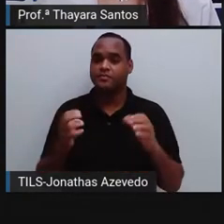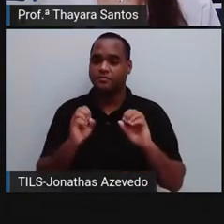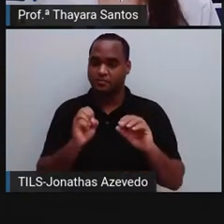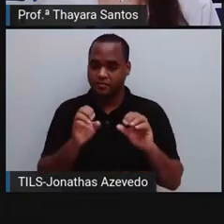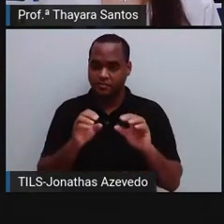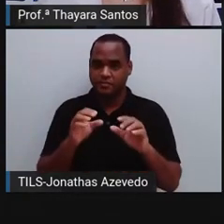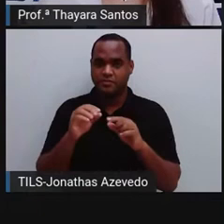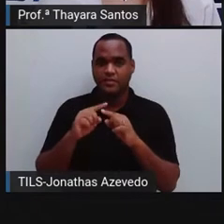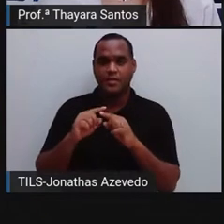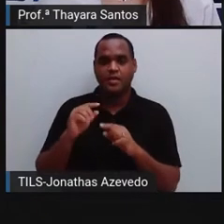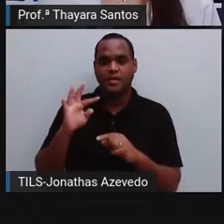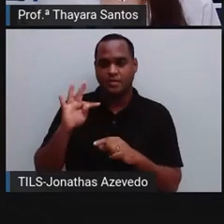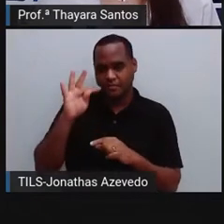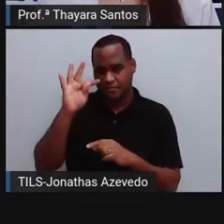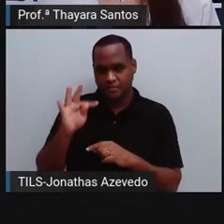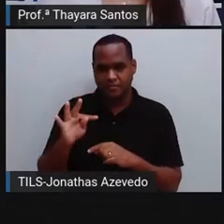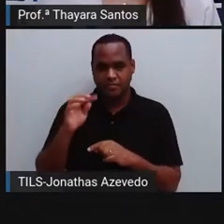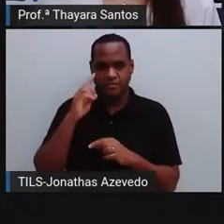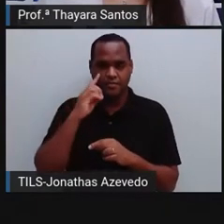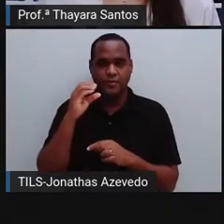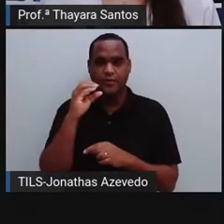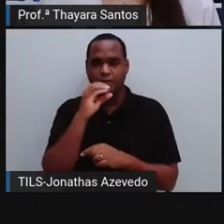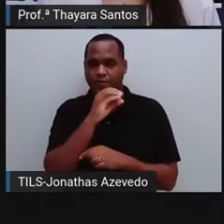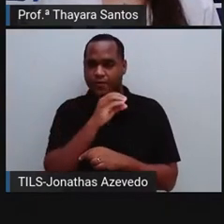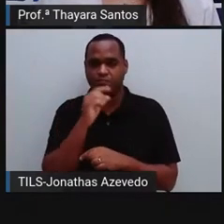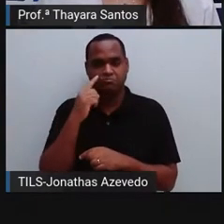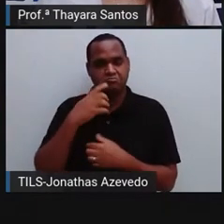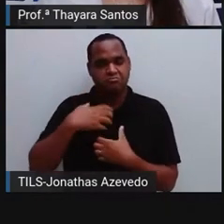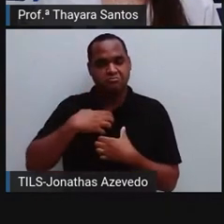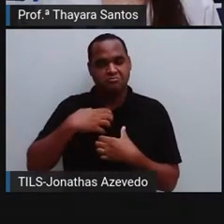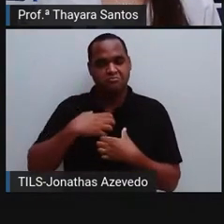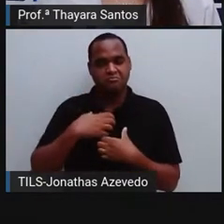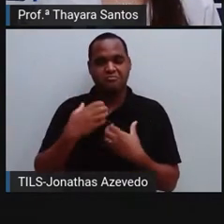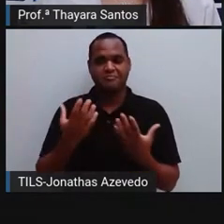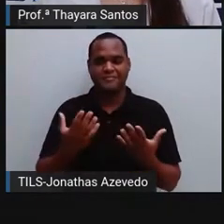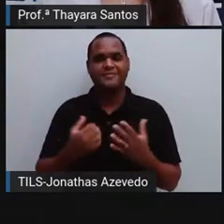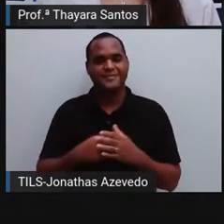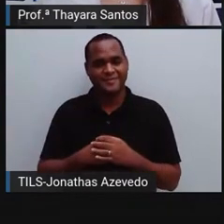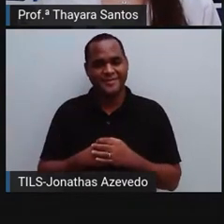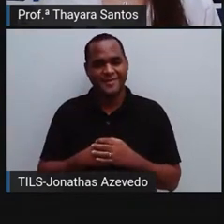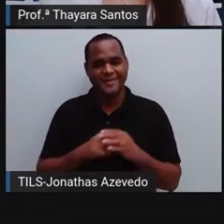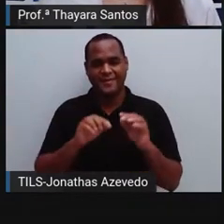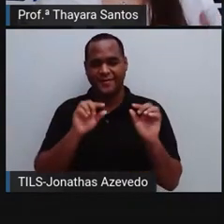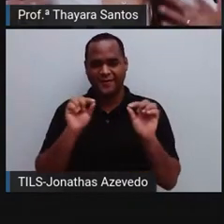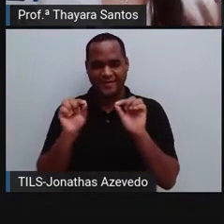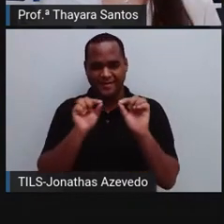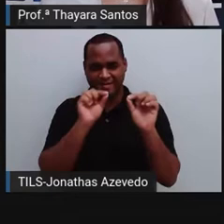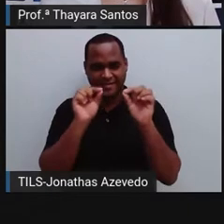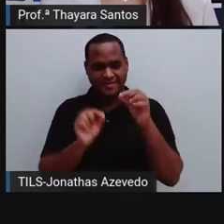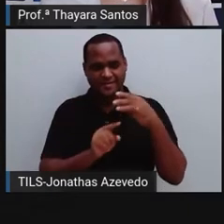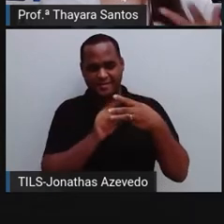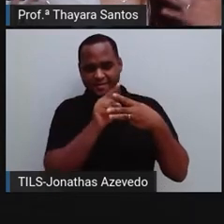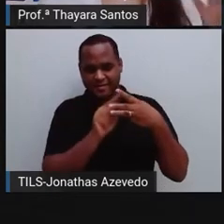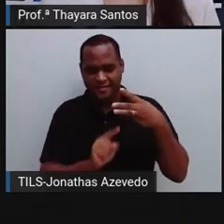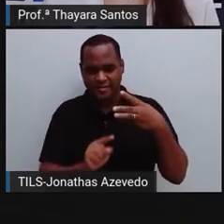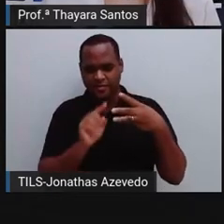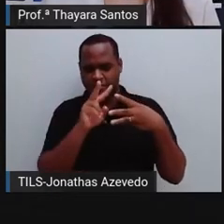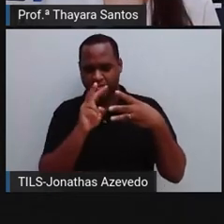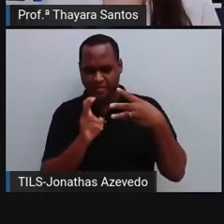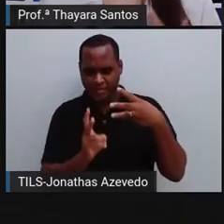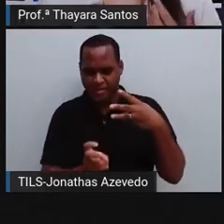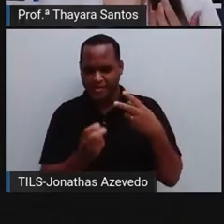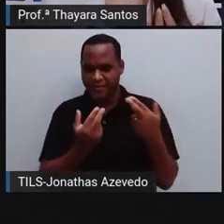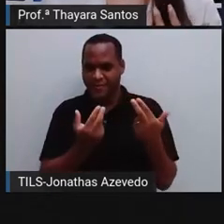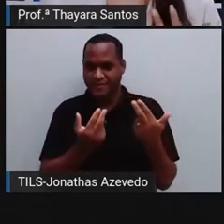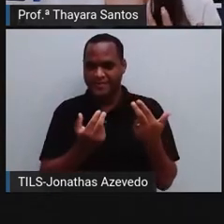sobre temperatura, calor e sensação térmica. Agora, será que esses três termos são a mesma